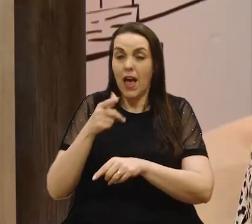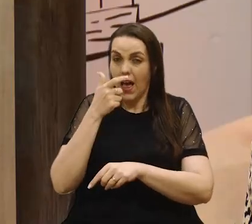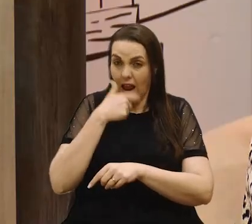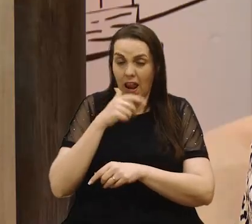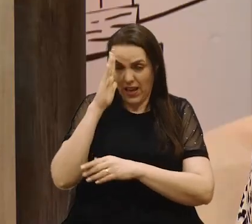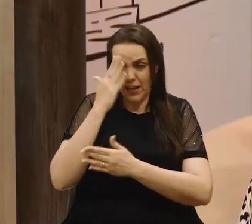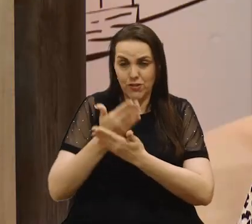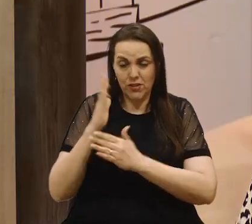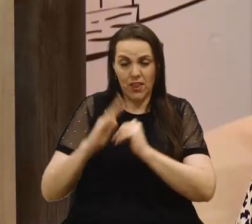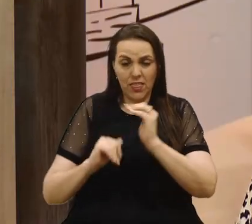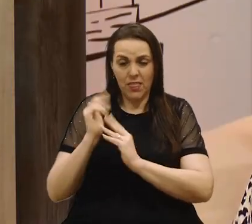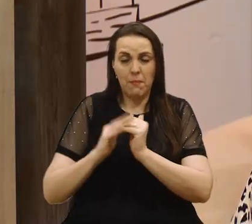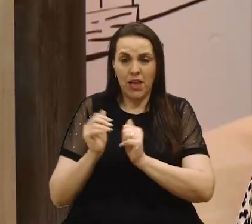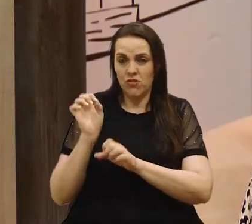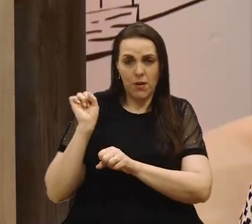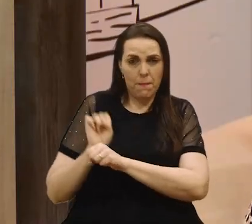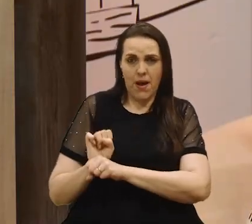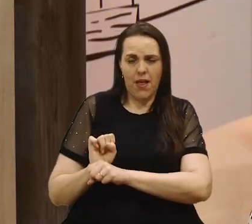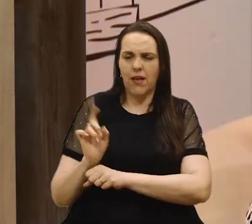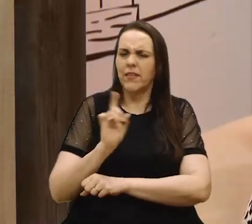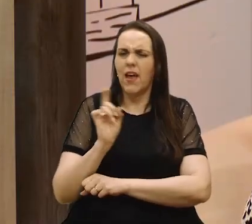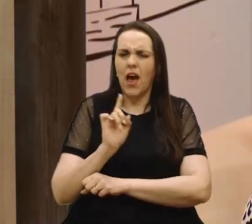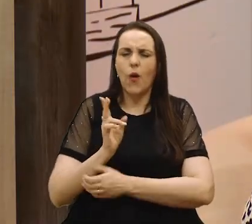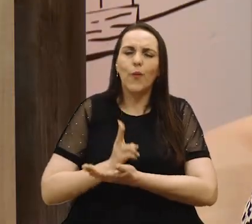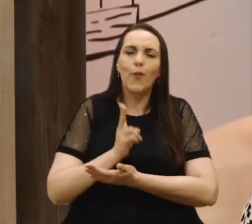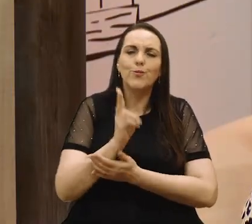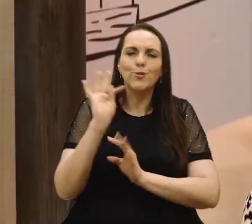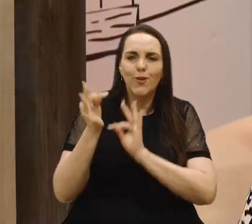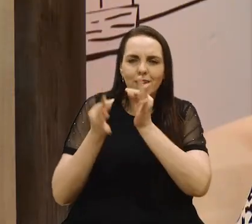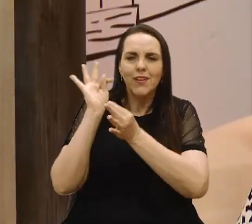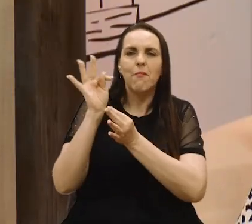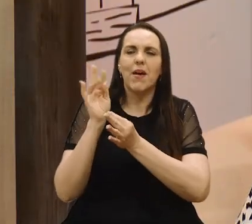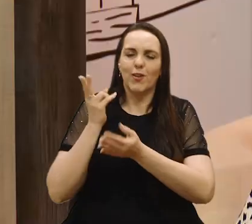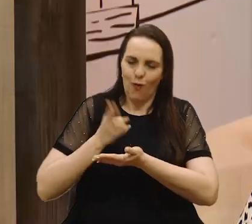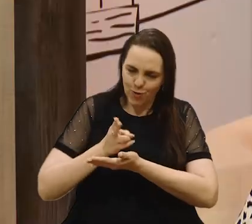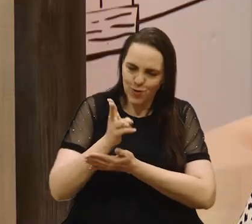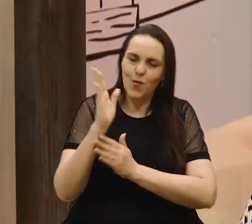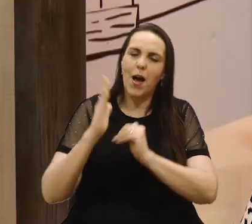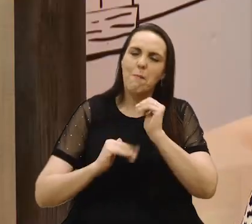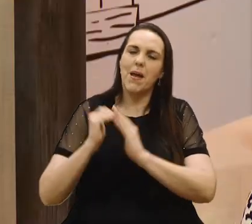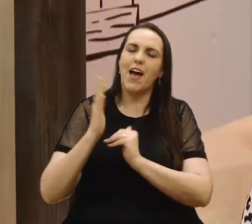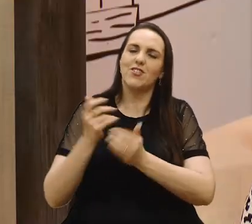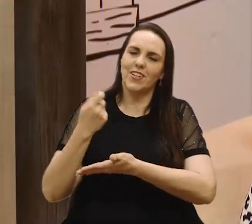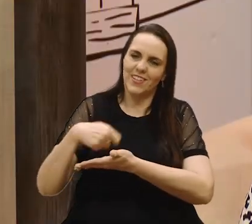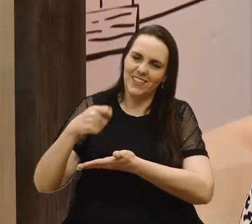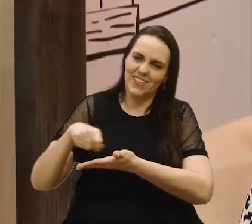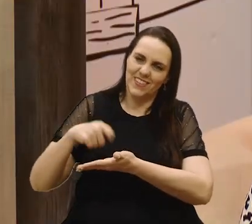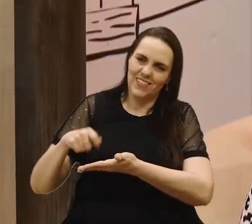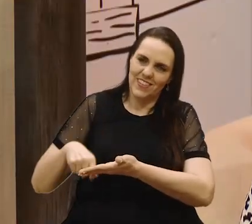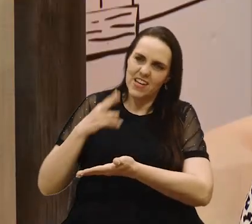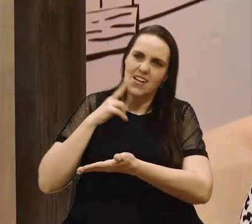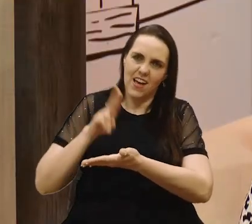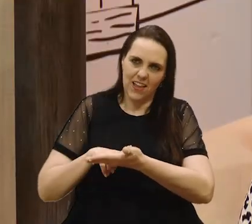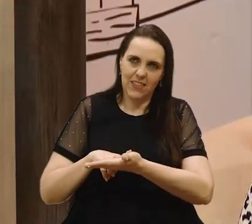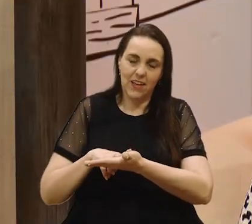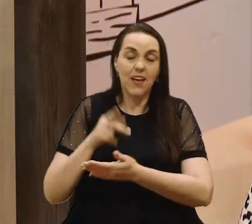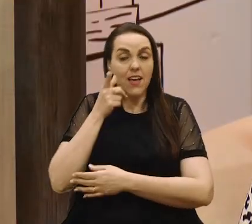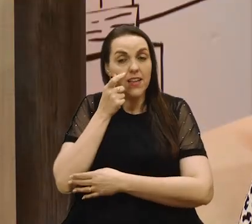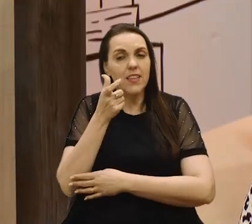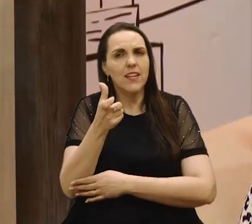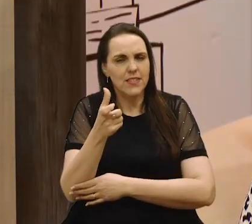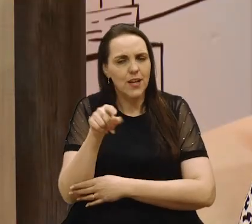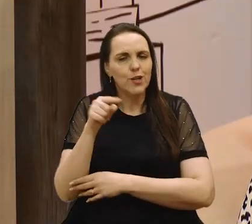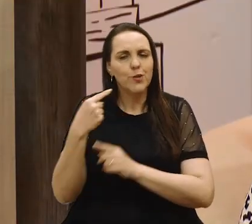Só que ela continua o tratamento, ela não está internada, mas o tratamento segue, então ela tem que continuar com o exercício. E é interessante também